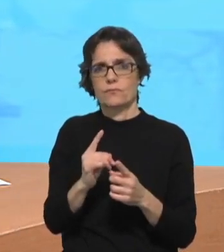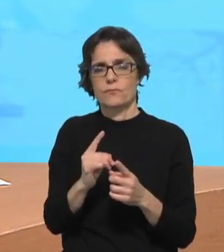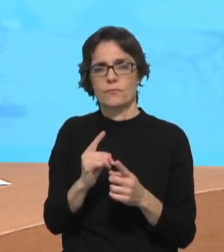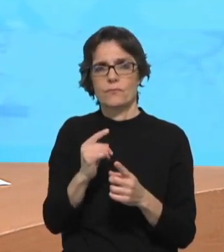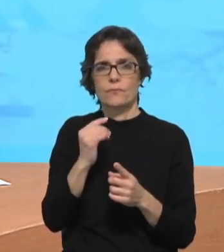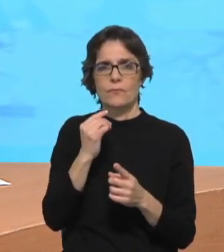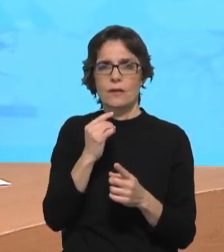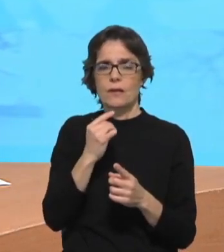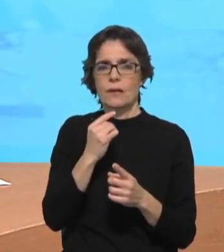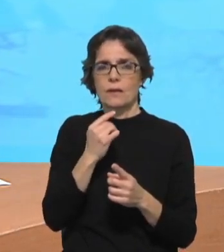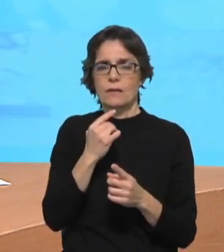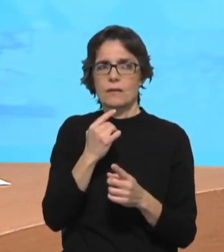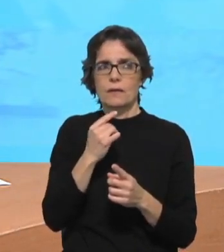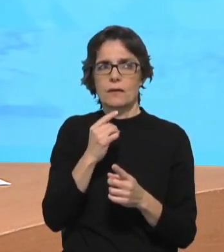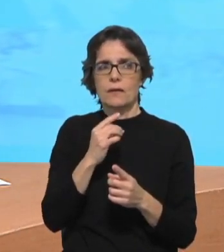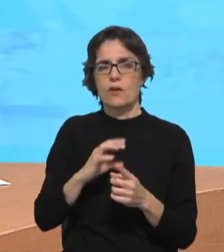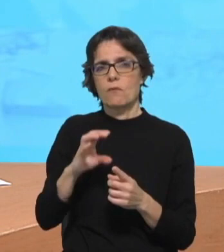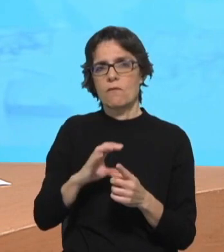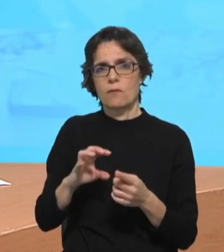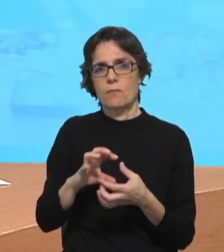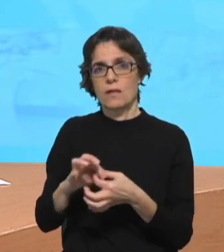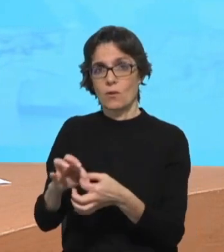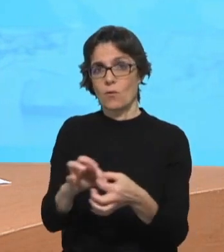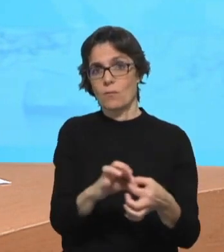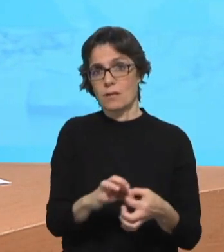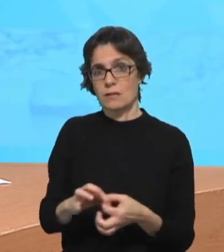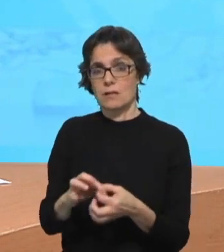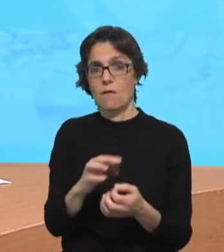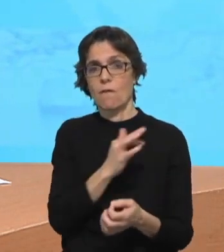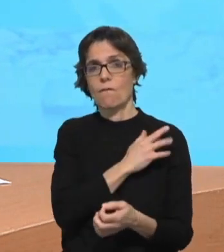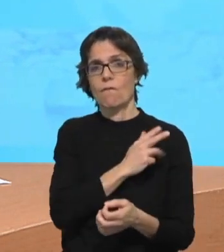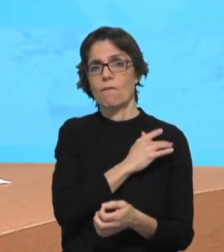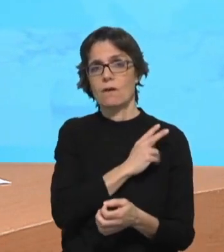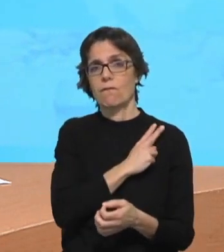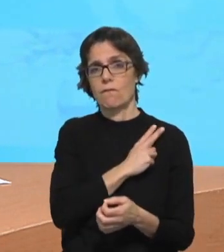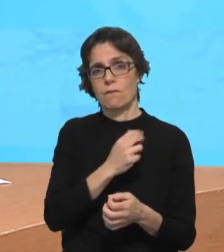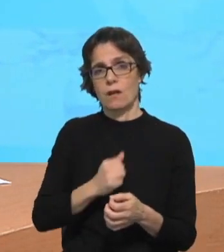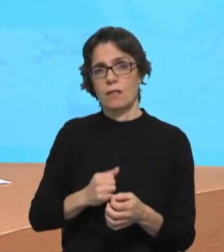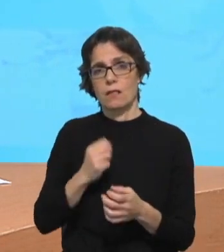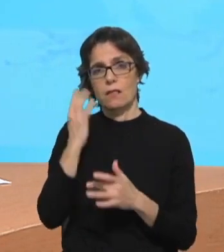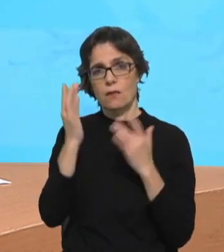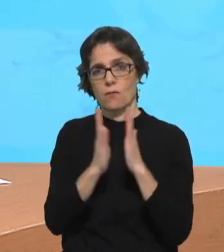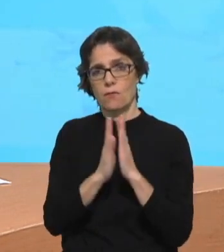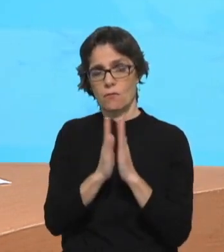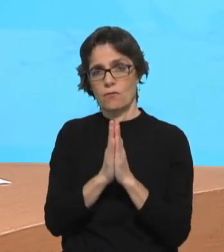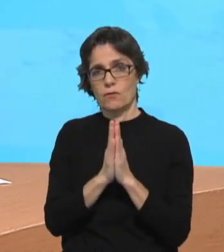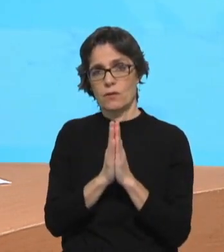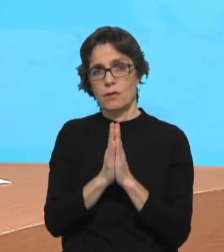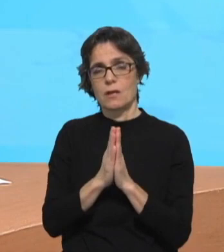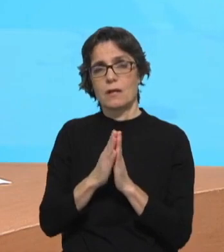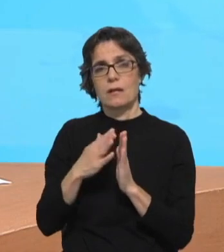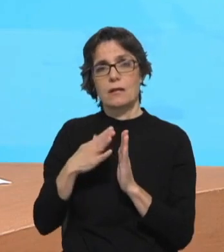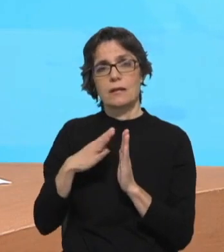a Faculdade de Teologia coopera com o IPDJ numa reflexão que quer prolongar o pensamento do professor Manuel Sérgio,